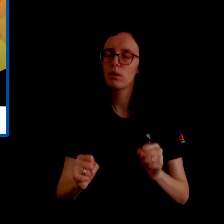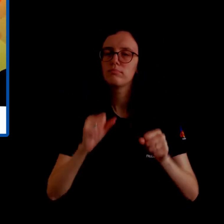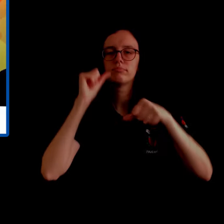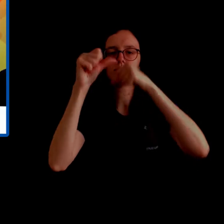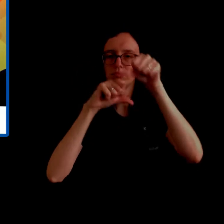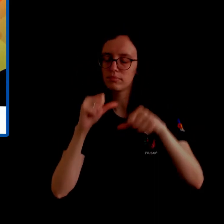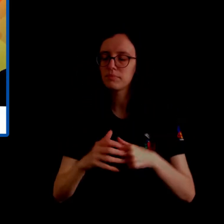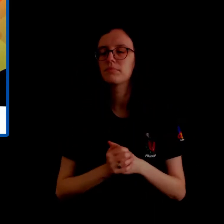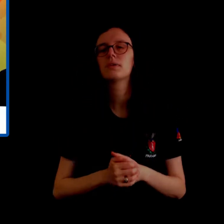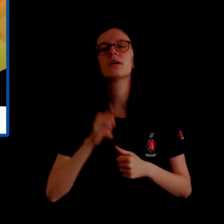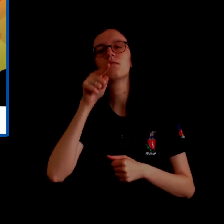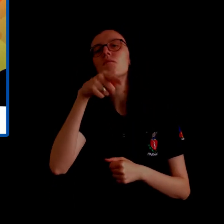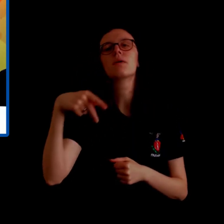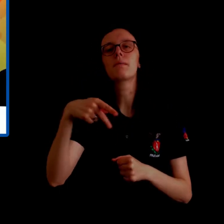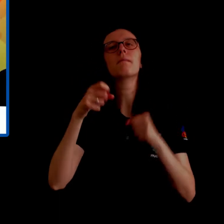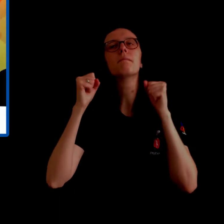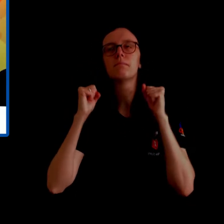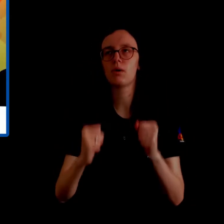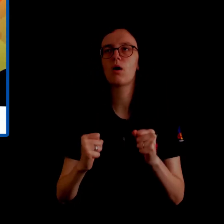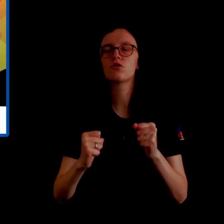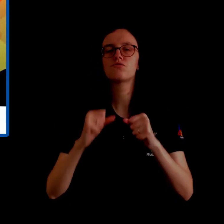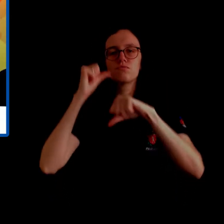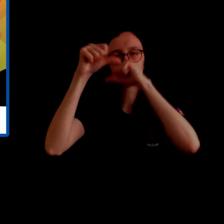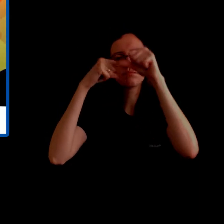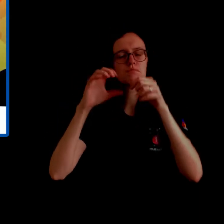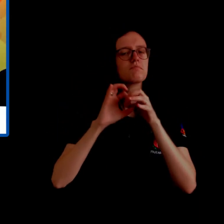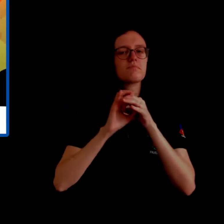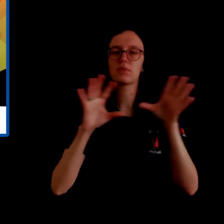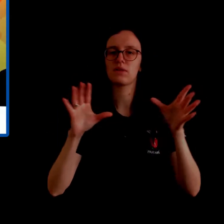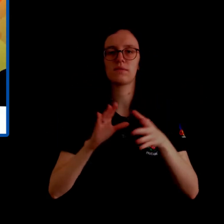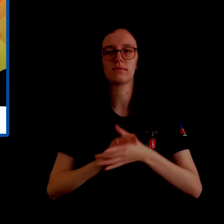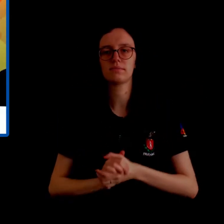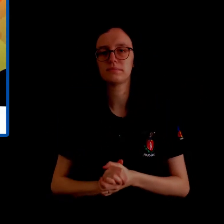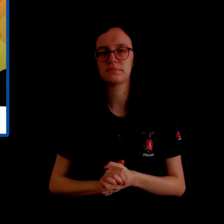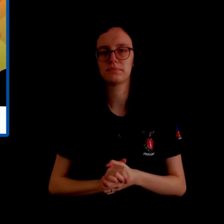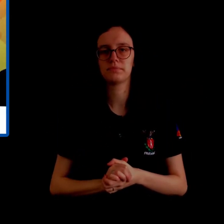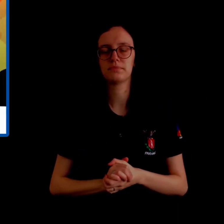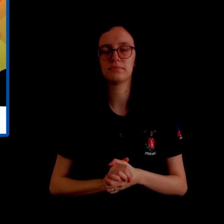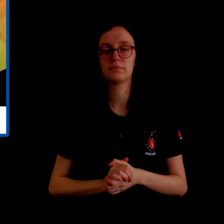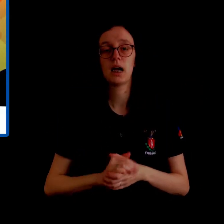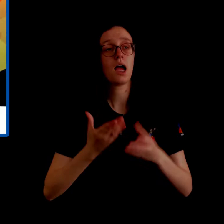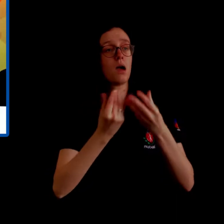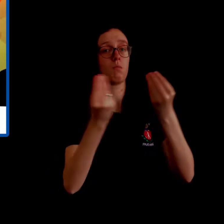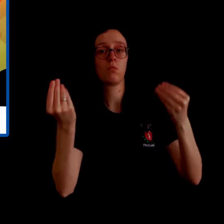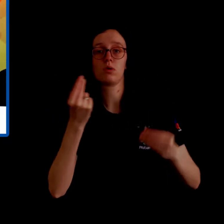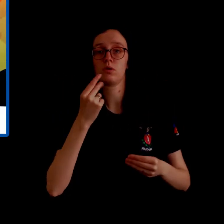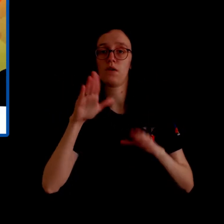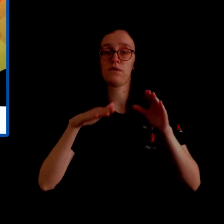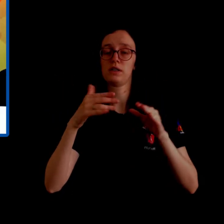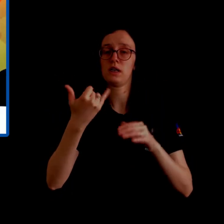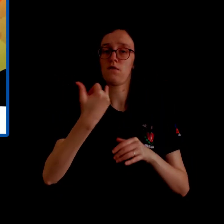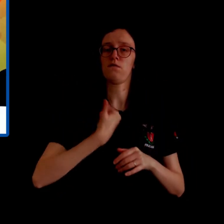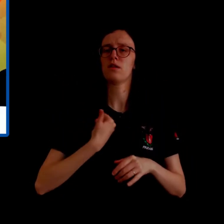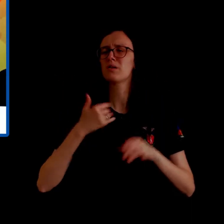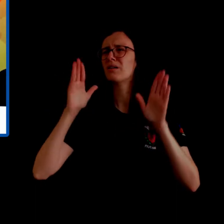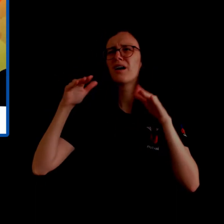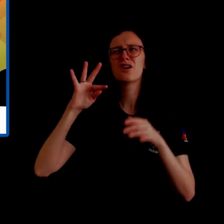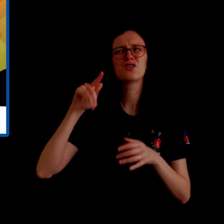professor, pode alterar o que você quiser. Aí, muitos de vocês vão falar assim para mim: